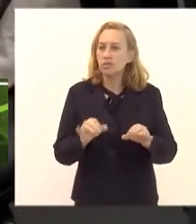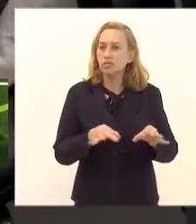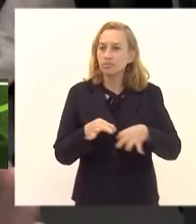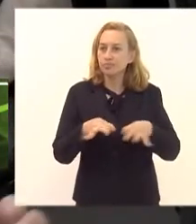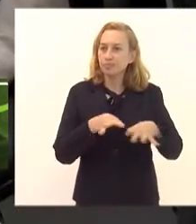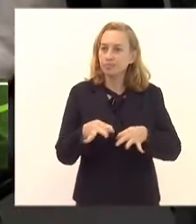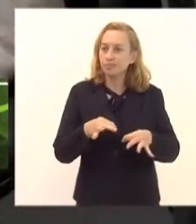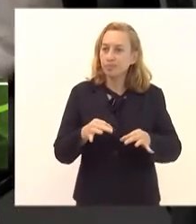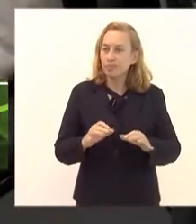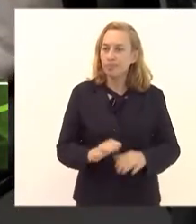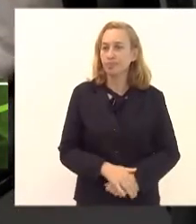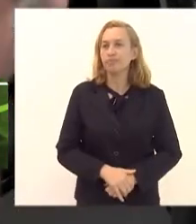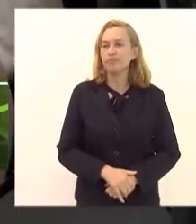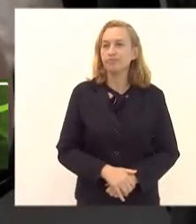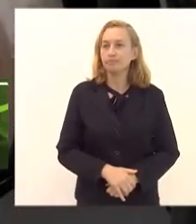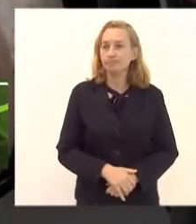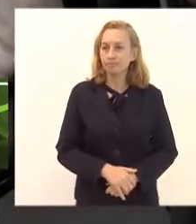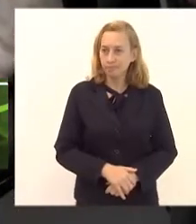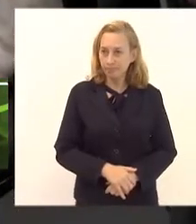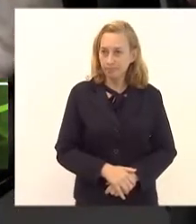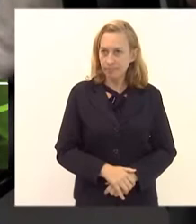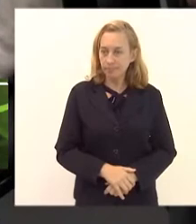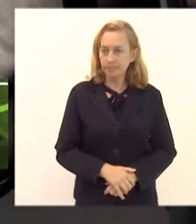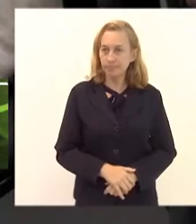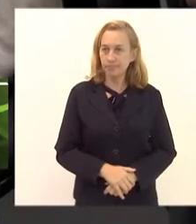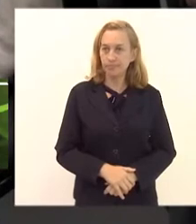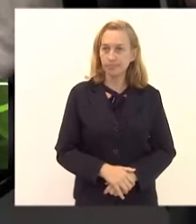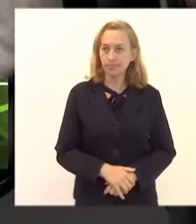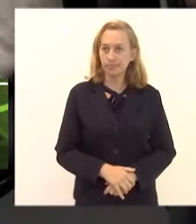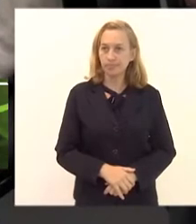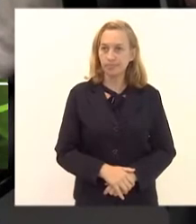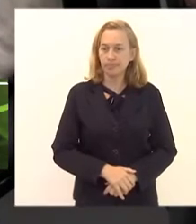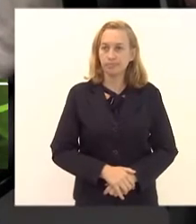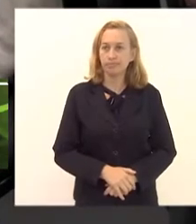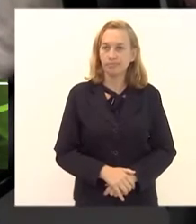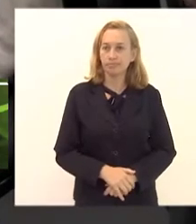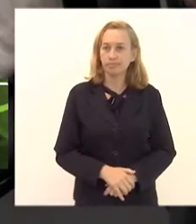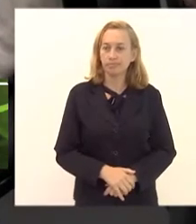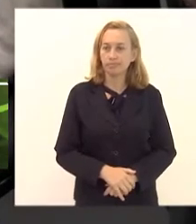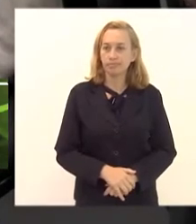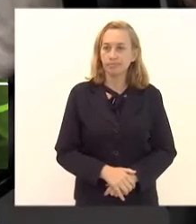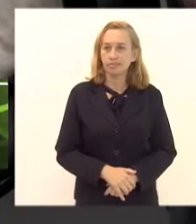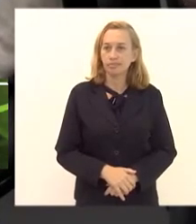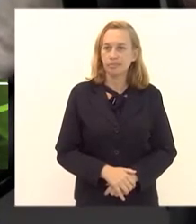foi contemplado na, no dimensionamento desse canal.